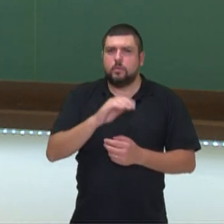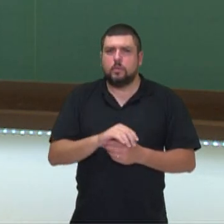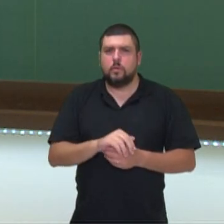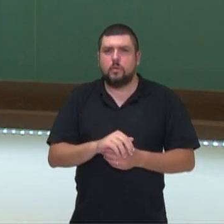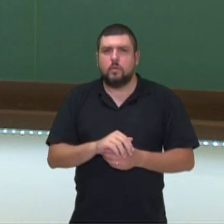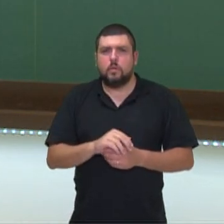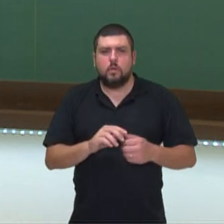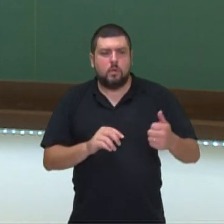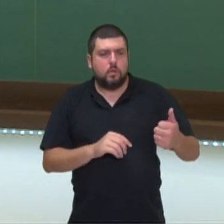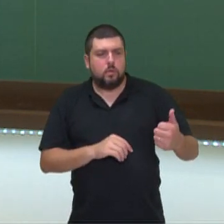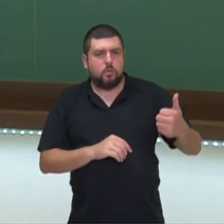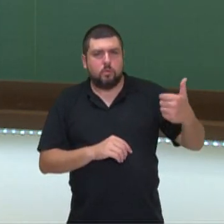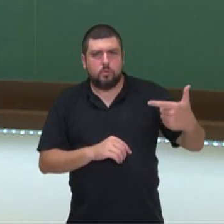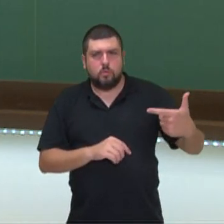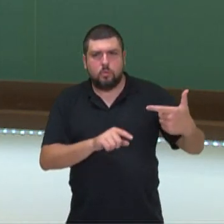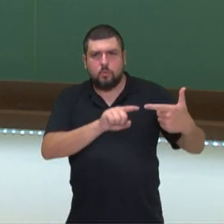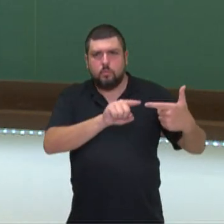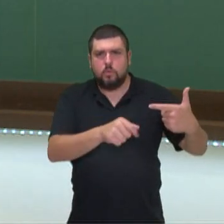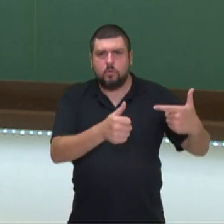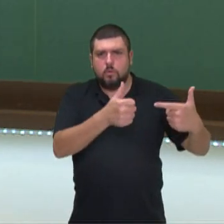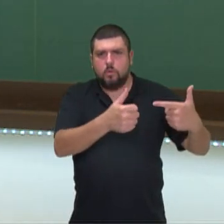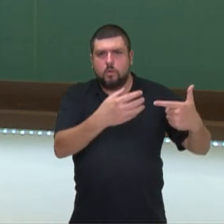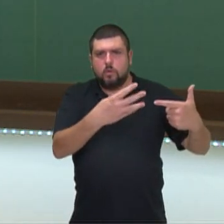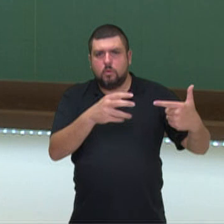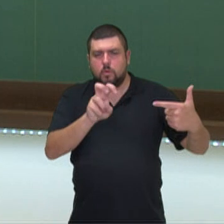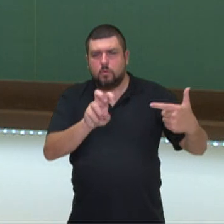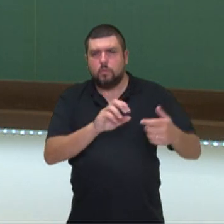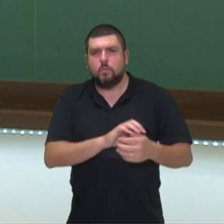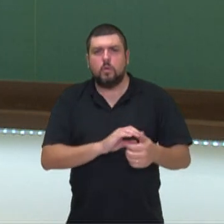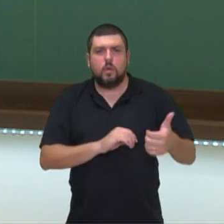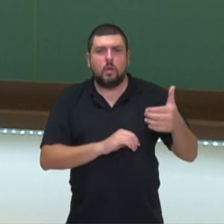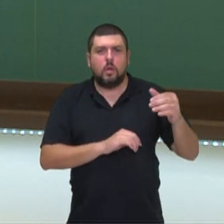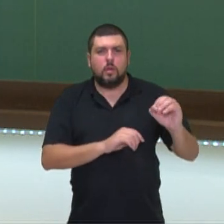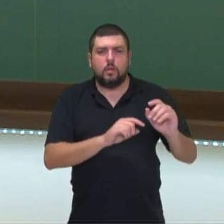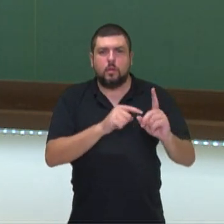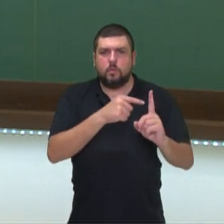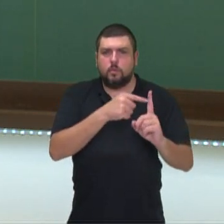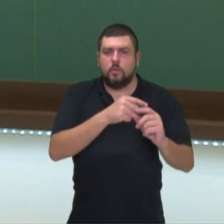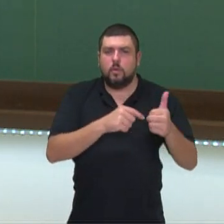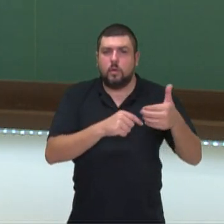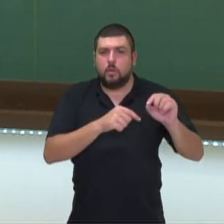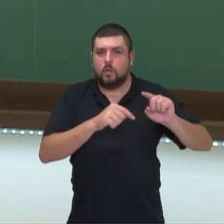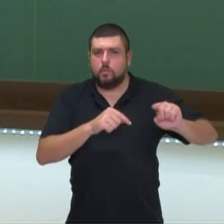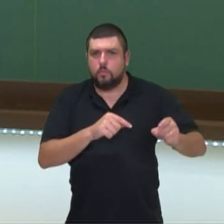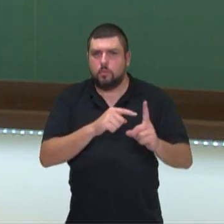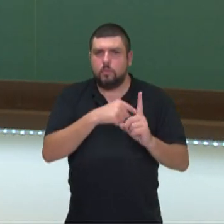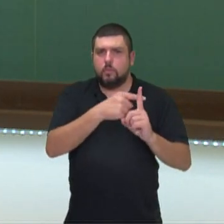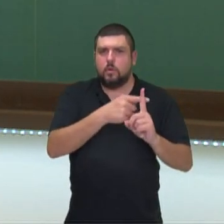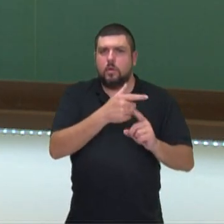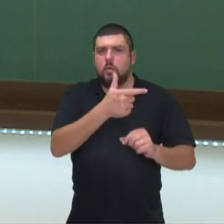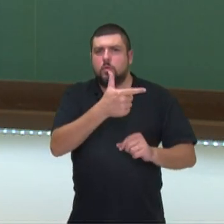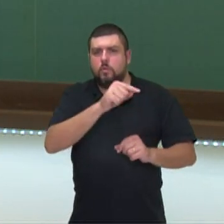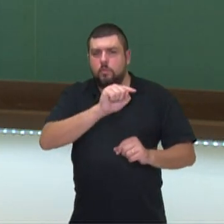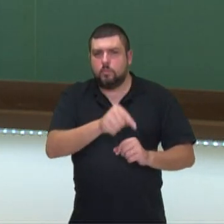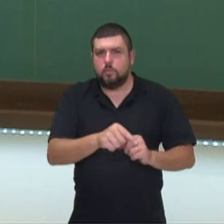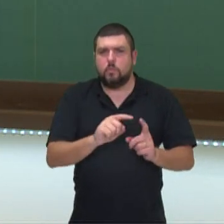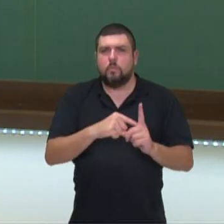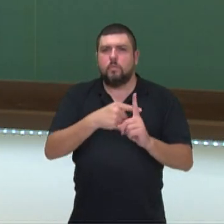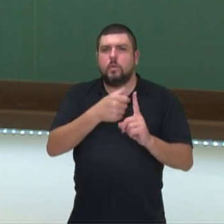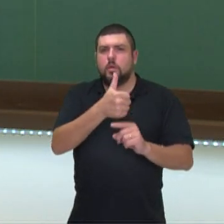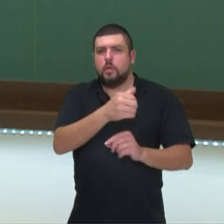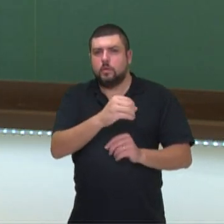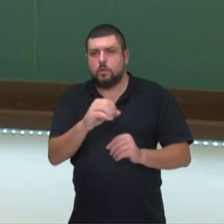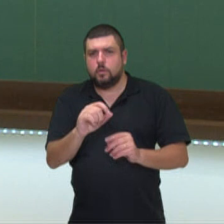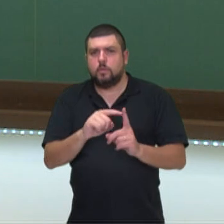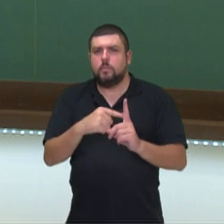que 12.145 é igual ao quê? 10.000 mais 2.000 mais 100 mais 40 mais